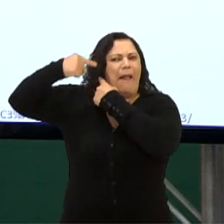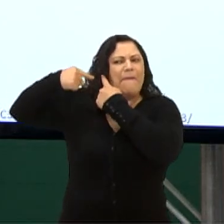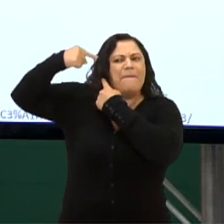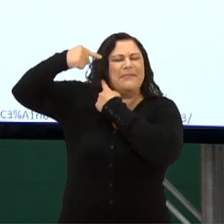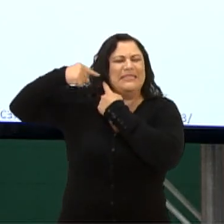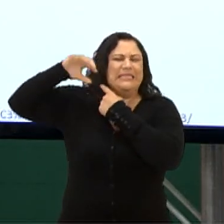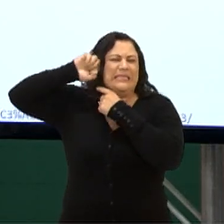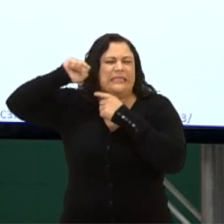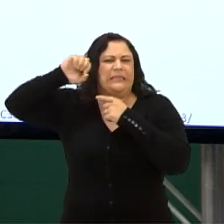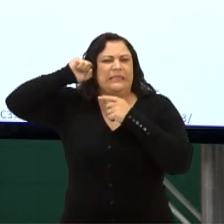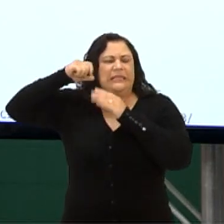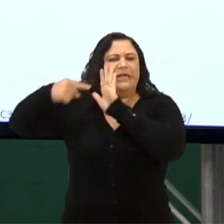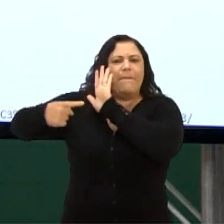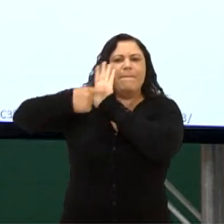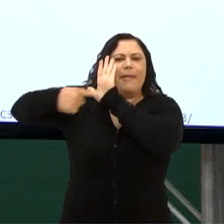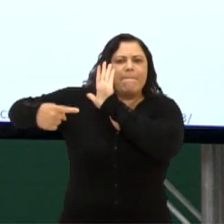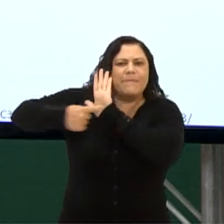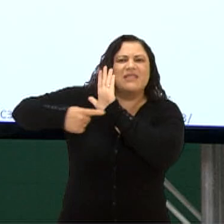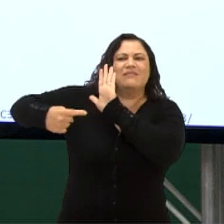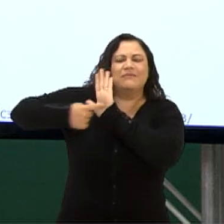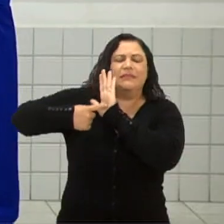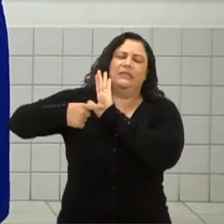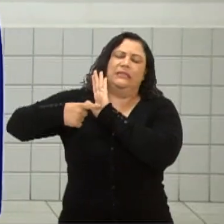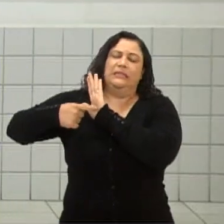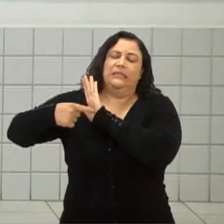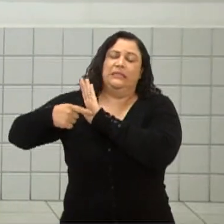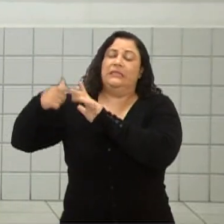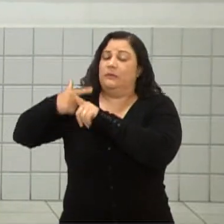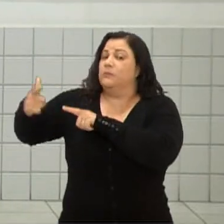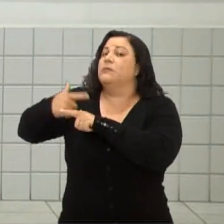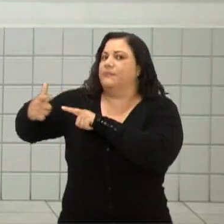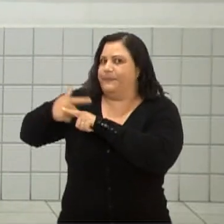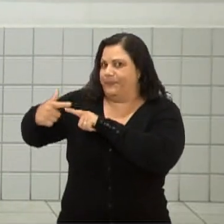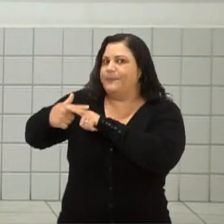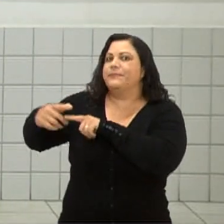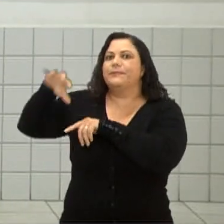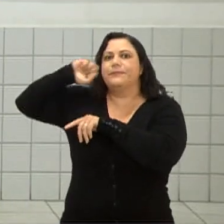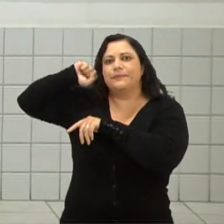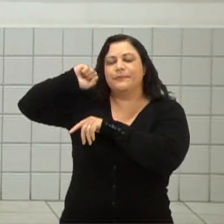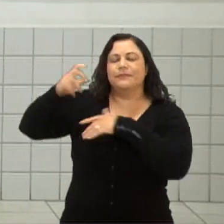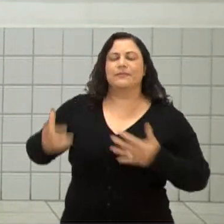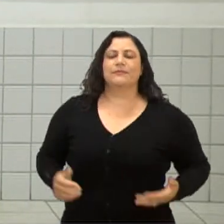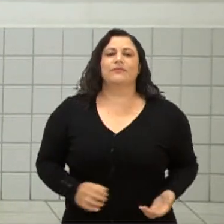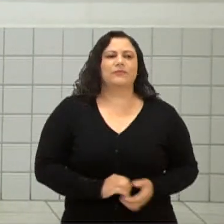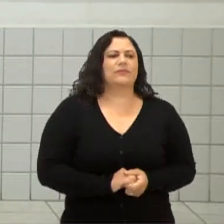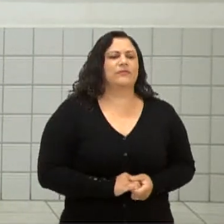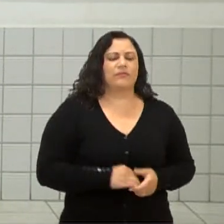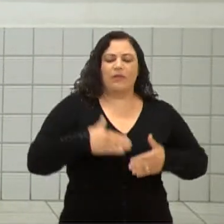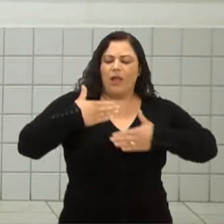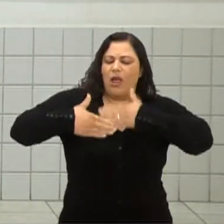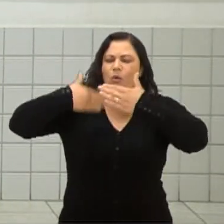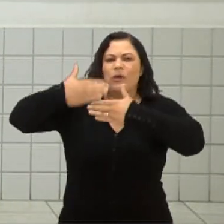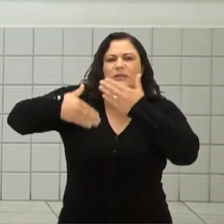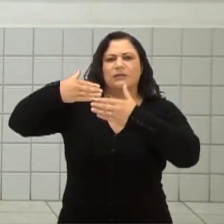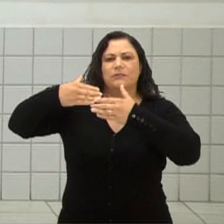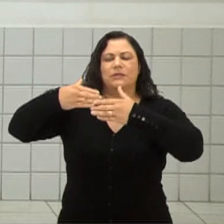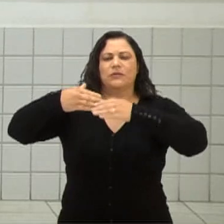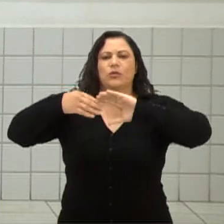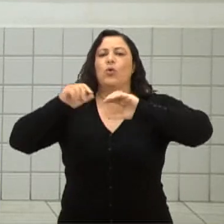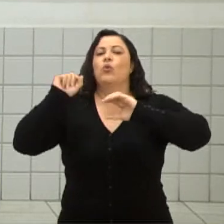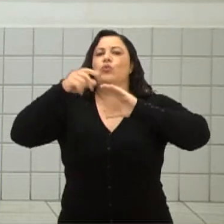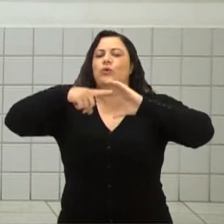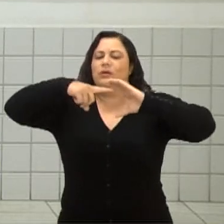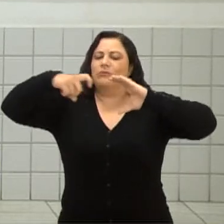interferir na tua audição. Tem que limpar frequentemente. Exato. Qual a sequência das estruturas que vibram com a passagem de uma